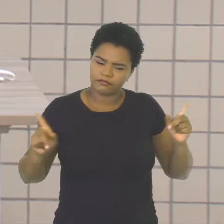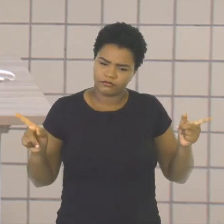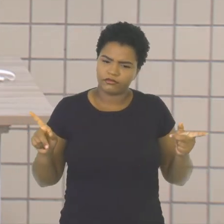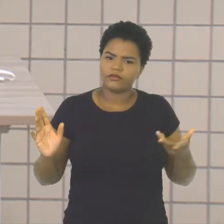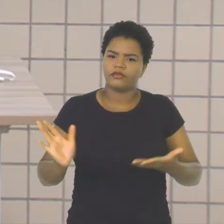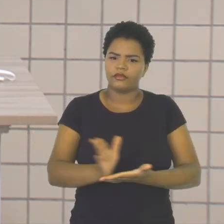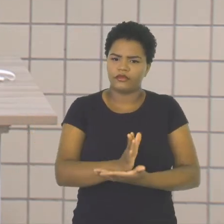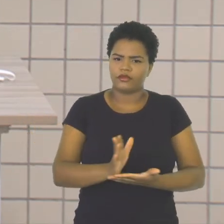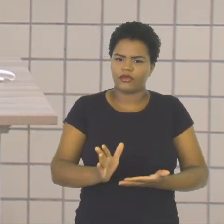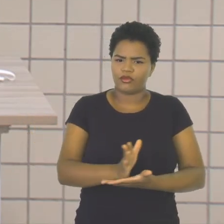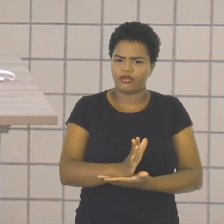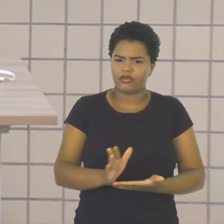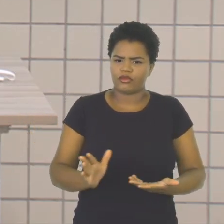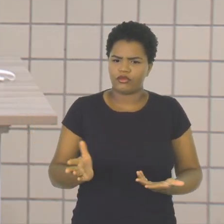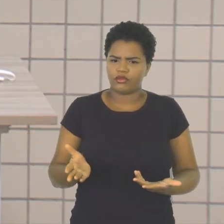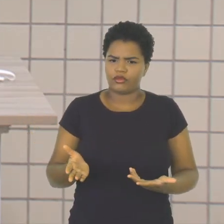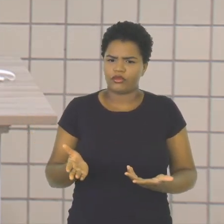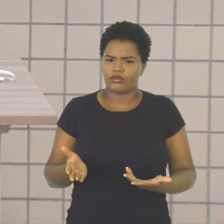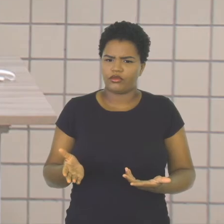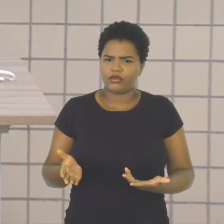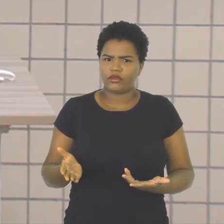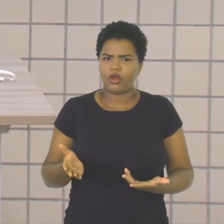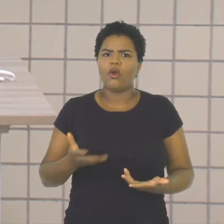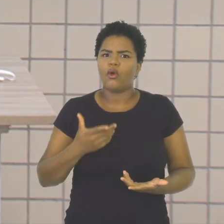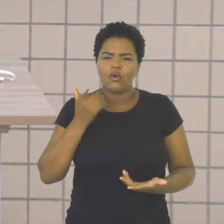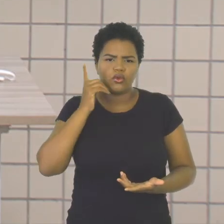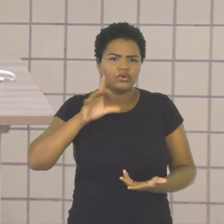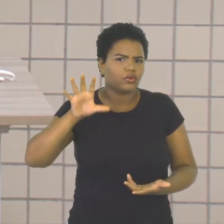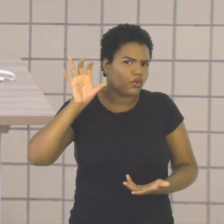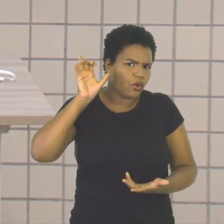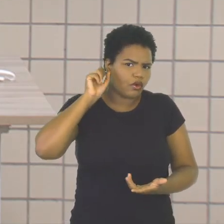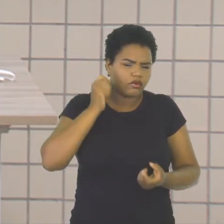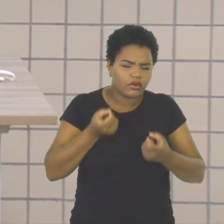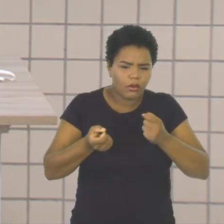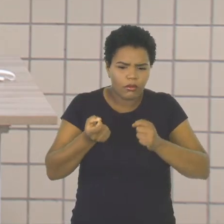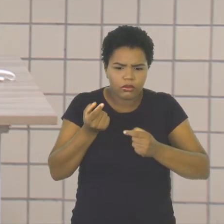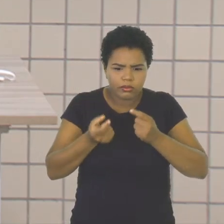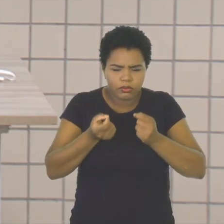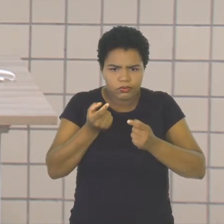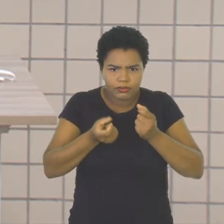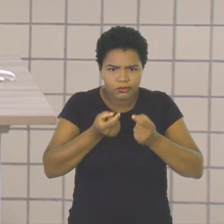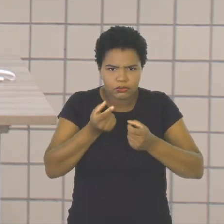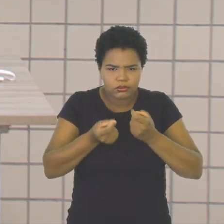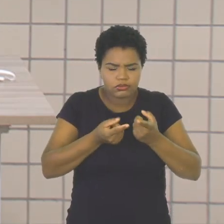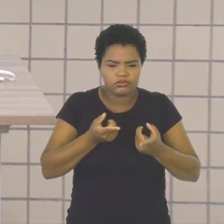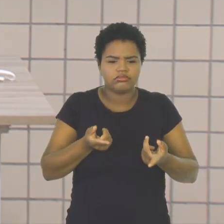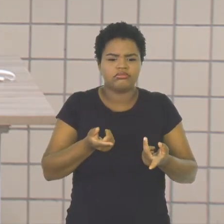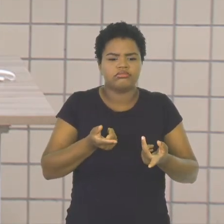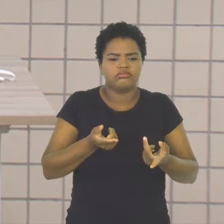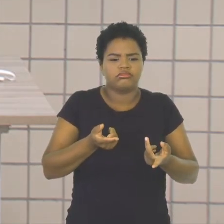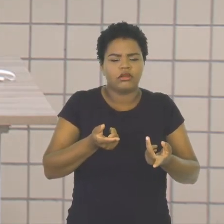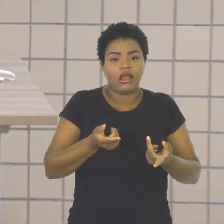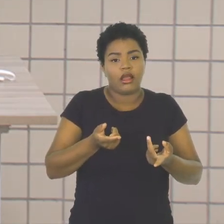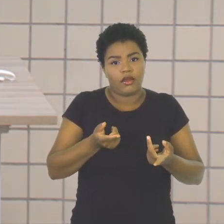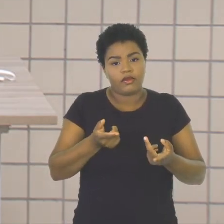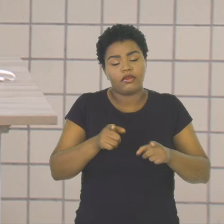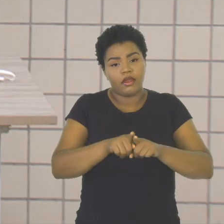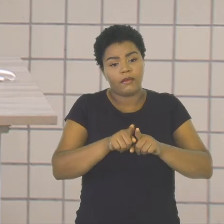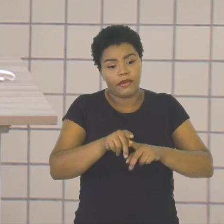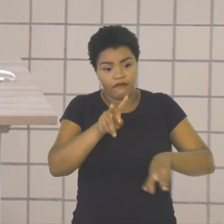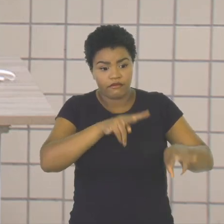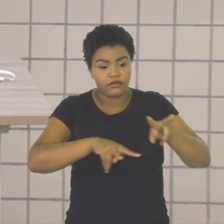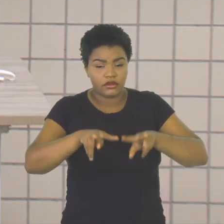ter, até eu consigo ouvir as bolinhas, tá? Vai ter um formato diferente que eu consigo diferenciar com a visão e tudo